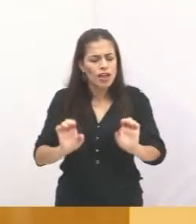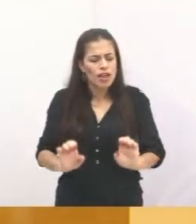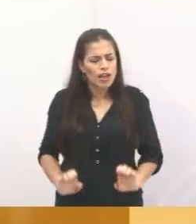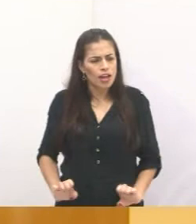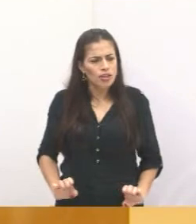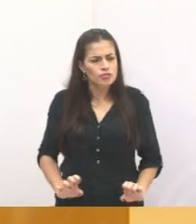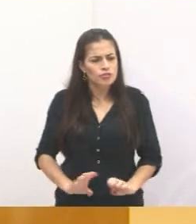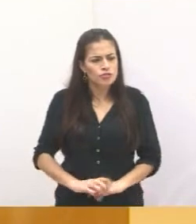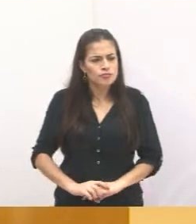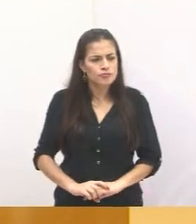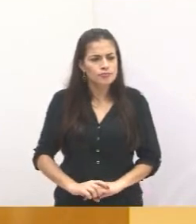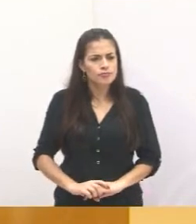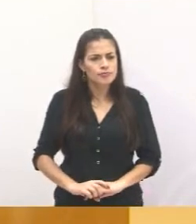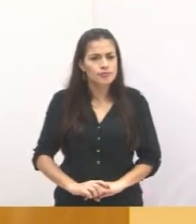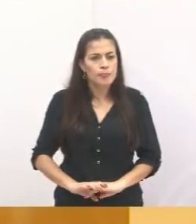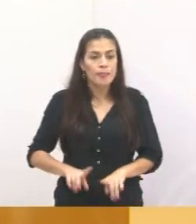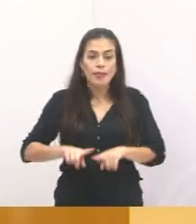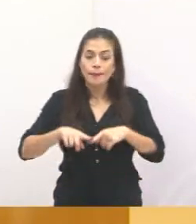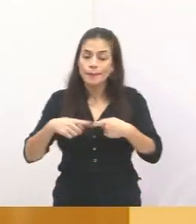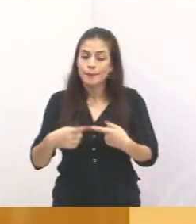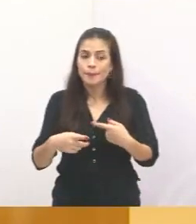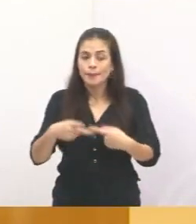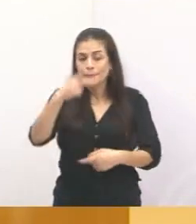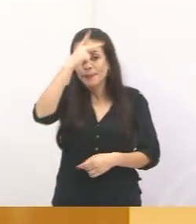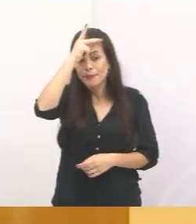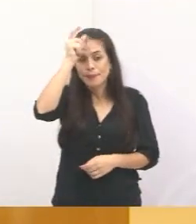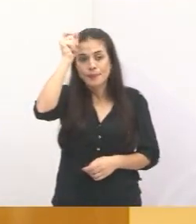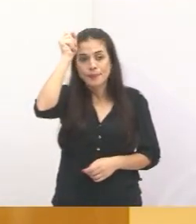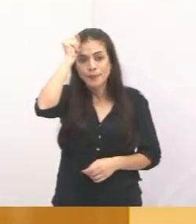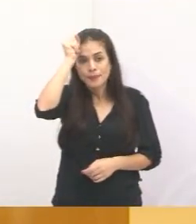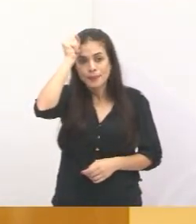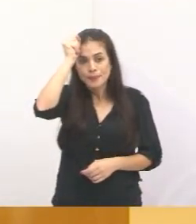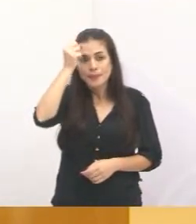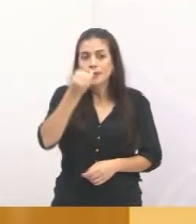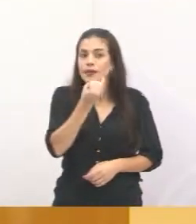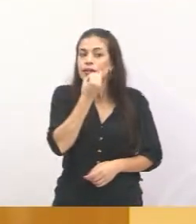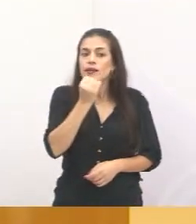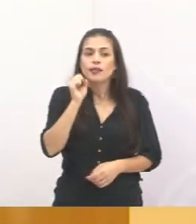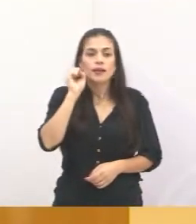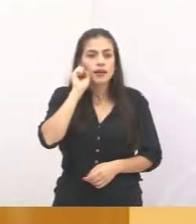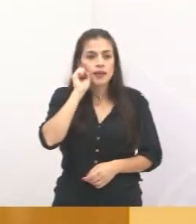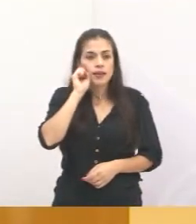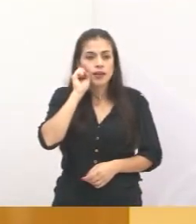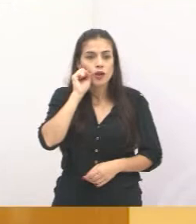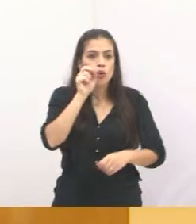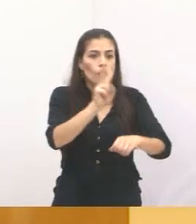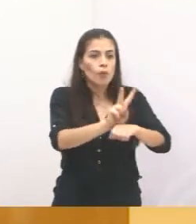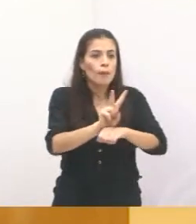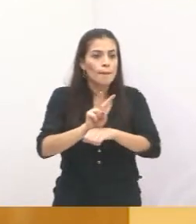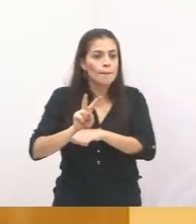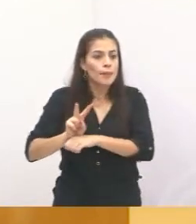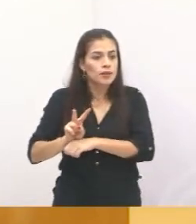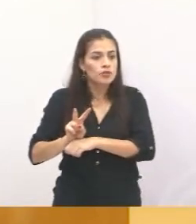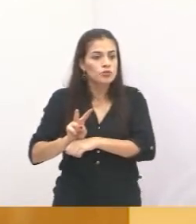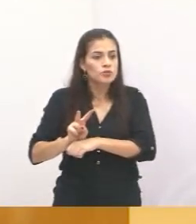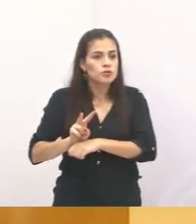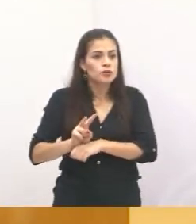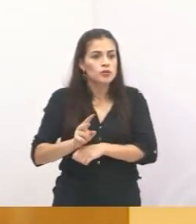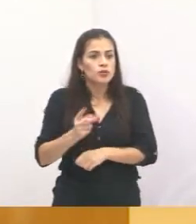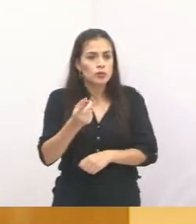todo respeito a Vossa Excelência, o empréstimo feito pelo ex-prefeito